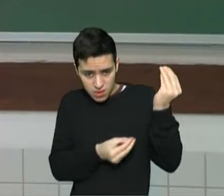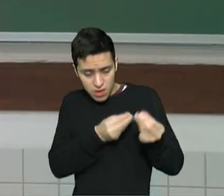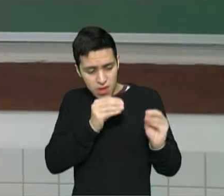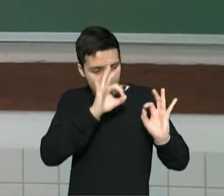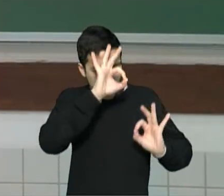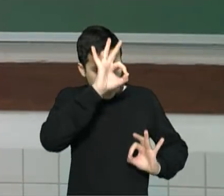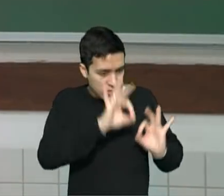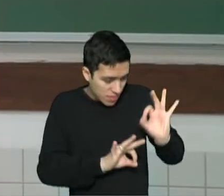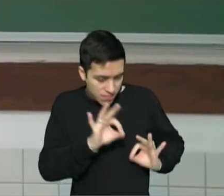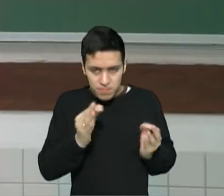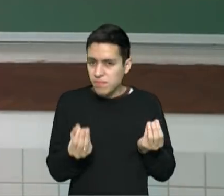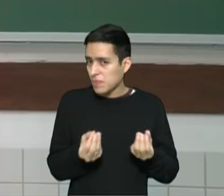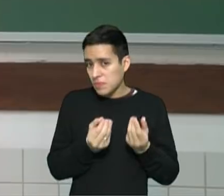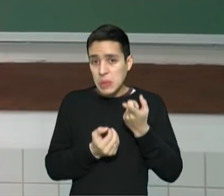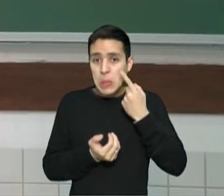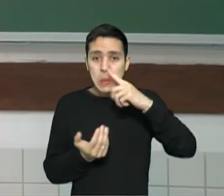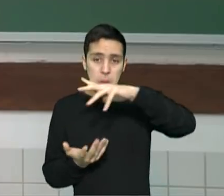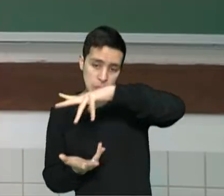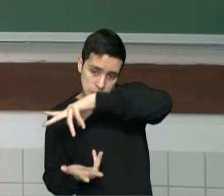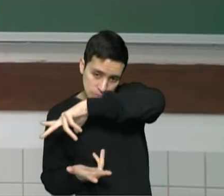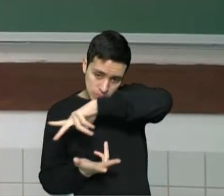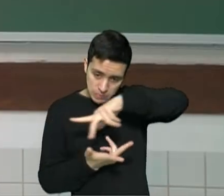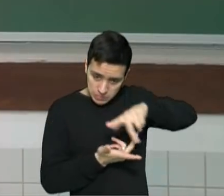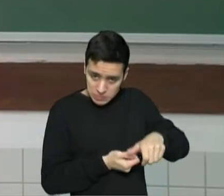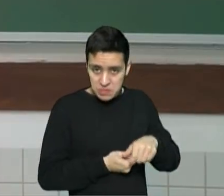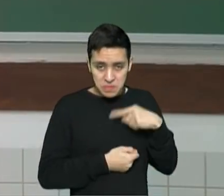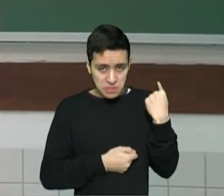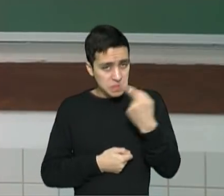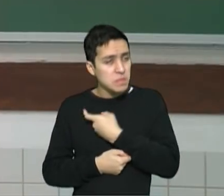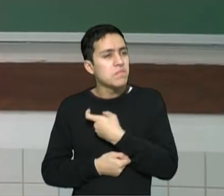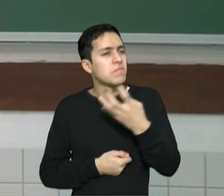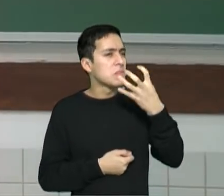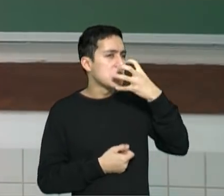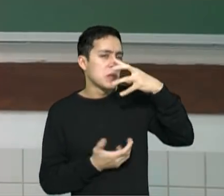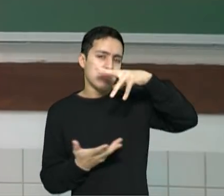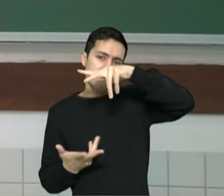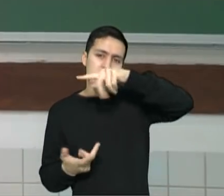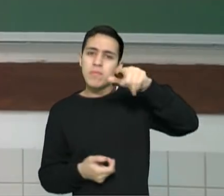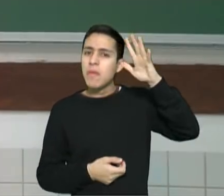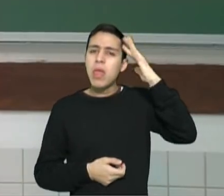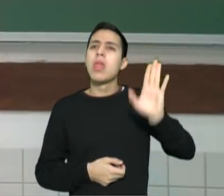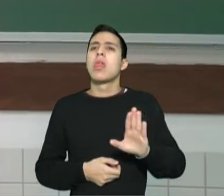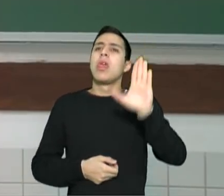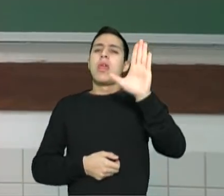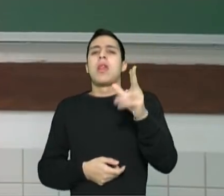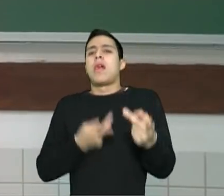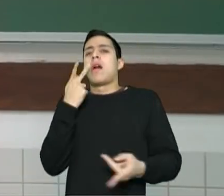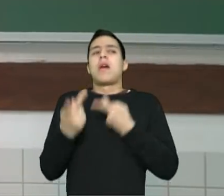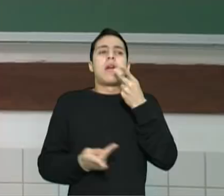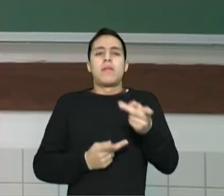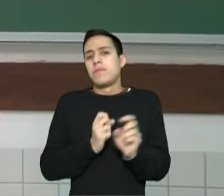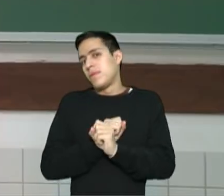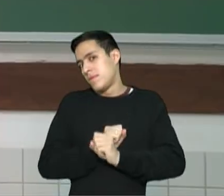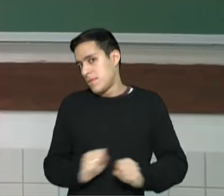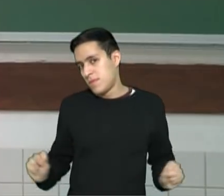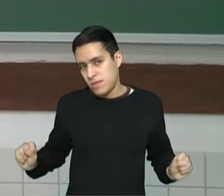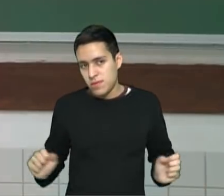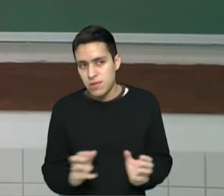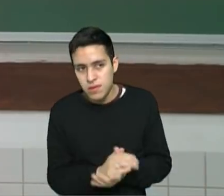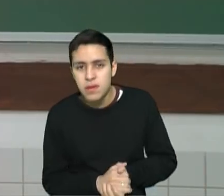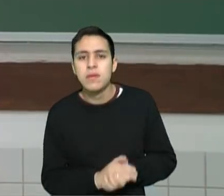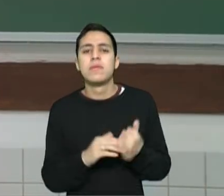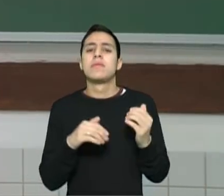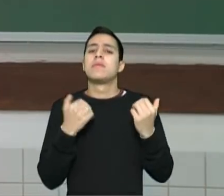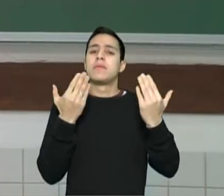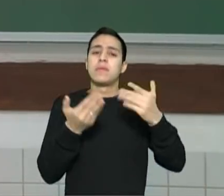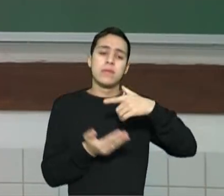organiza? Porque, como eu disse, o mundo inteiro, se a gente observar o mundo inteiro, imaginar todo mundo levantando a mãozinha para falar, não vai dar certo. Então,